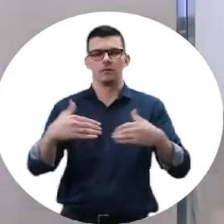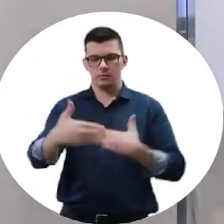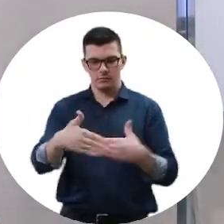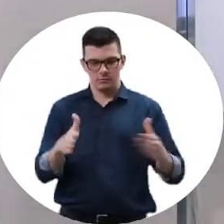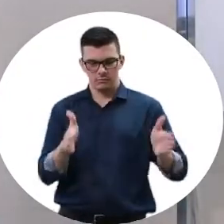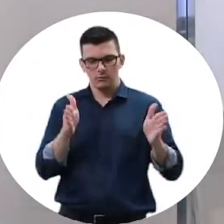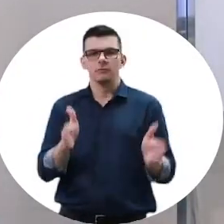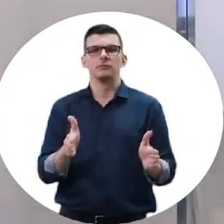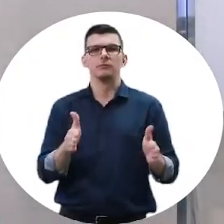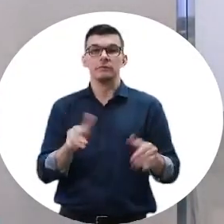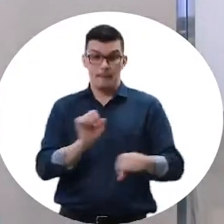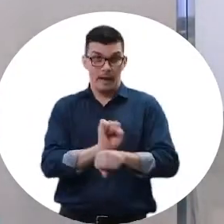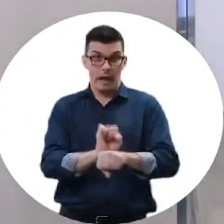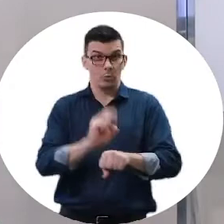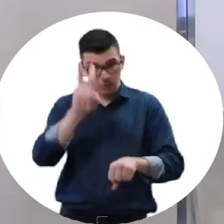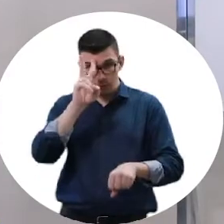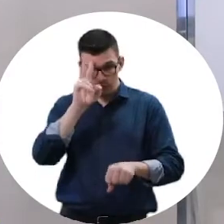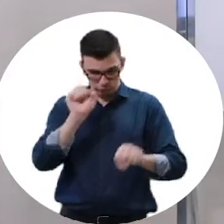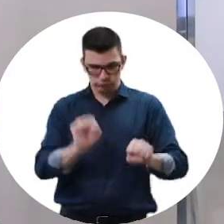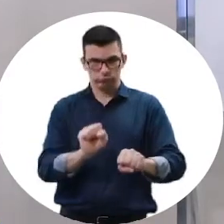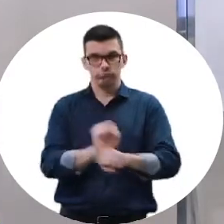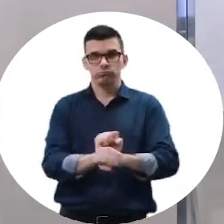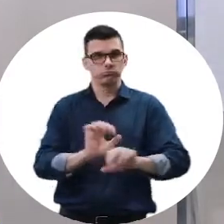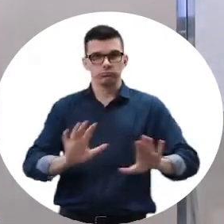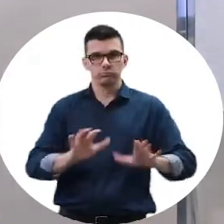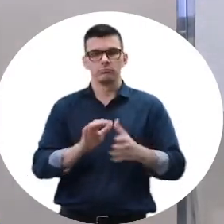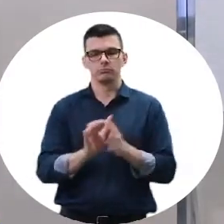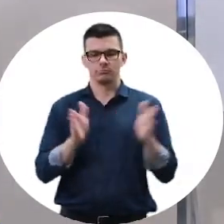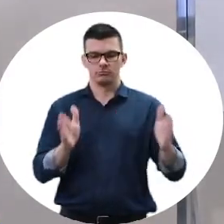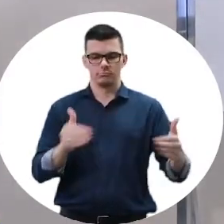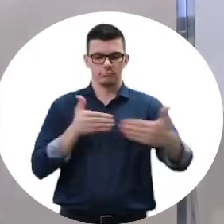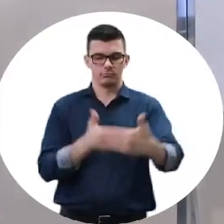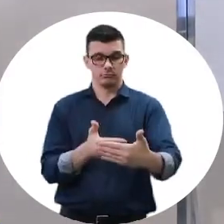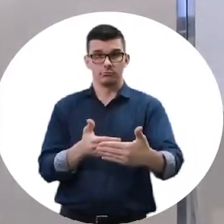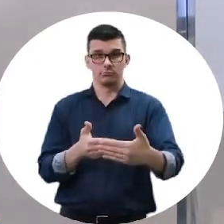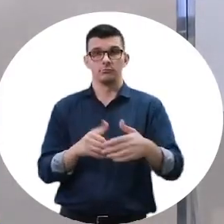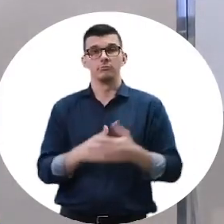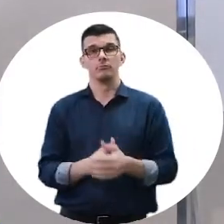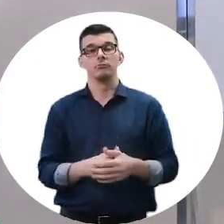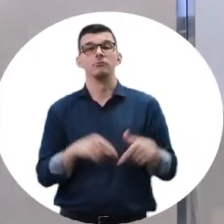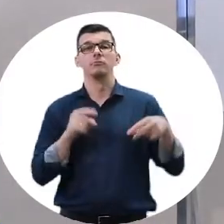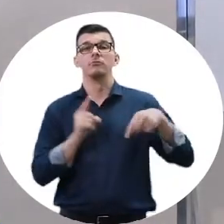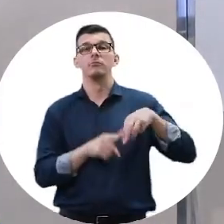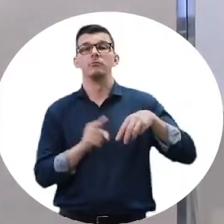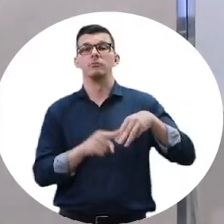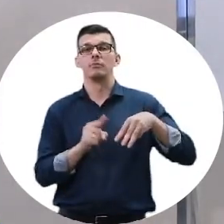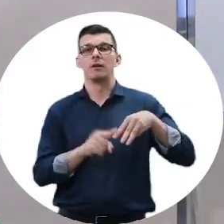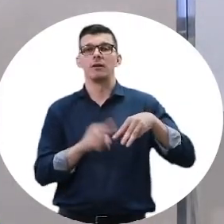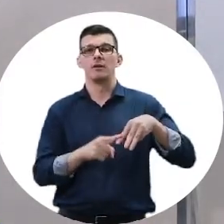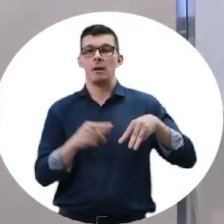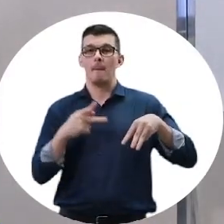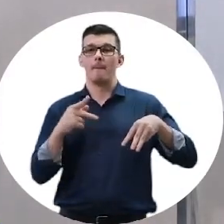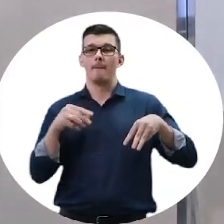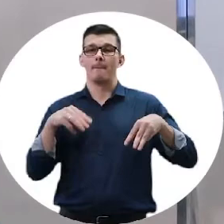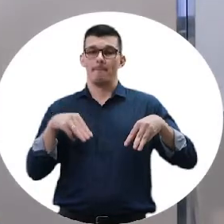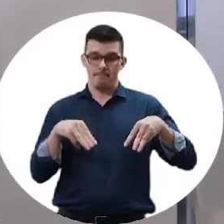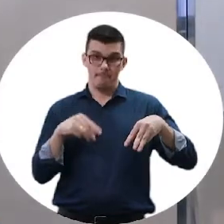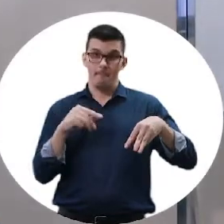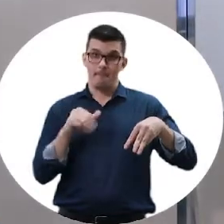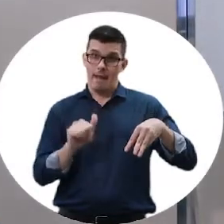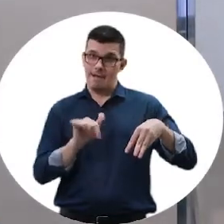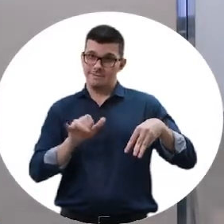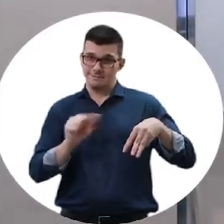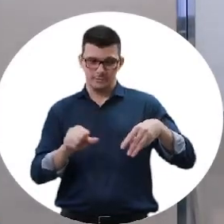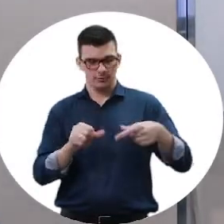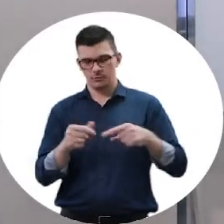as forças que estão atuando nesse bloco? As forças que estão atuando nesse bloco, primeira coisa, se ele tem massa, é a força peso. Aonde